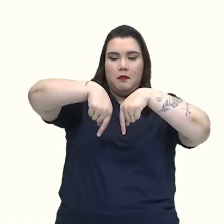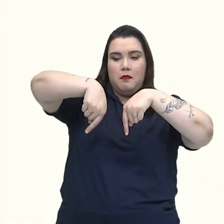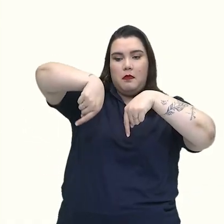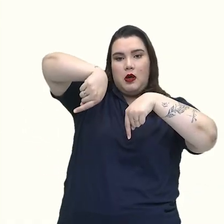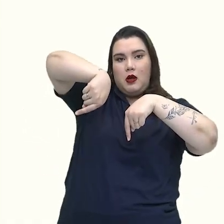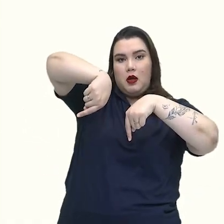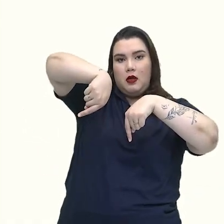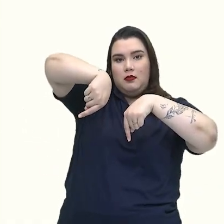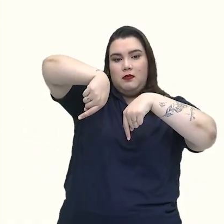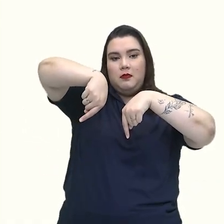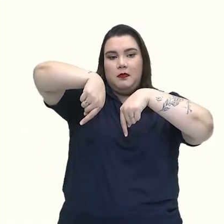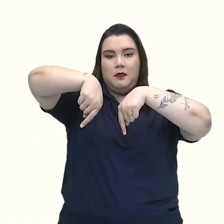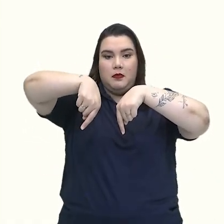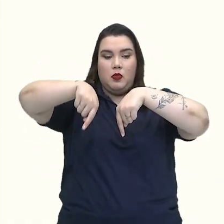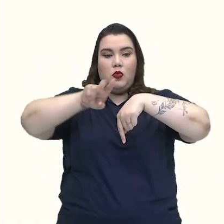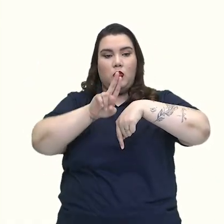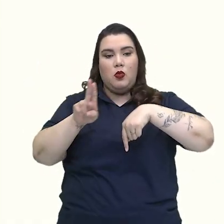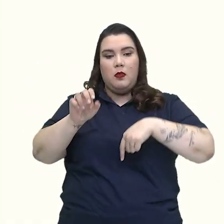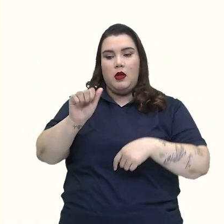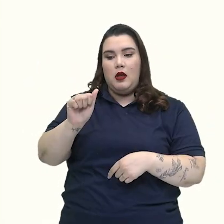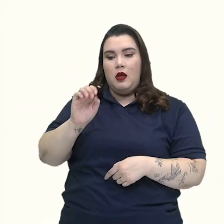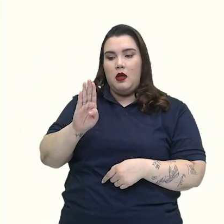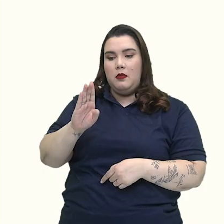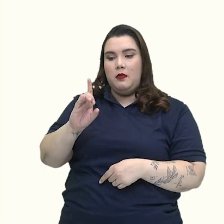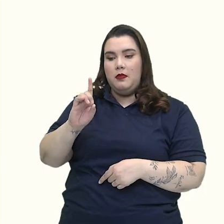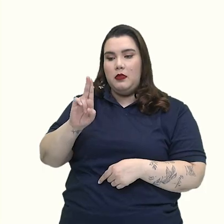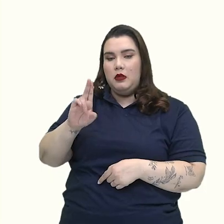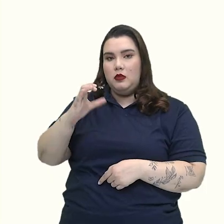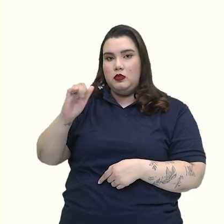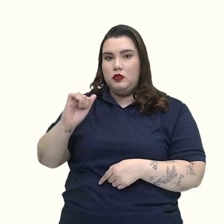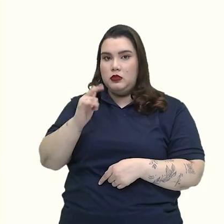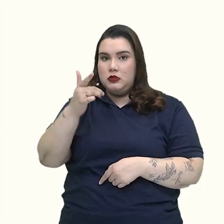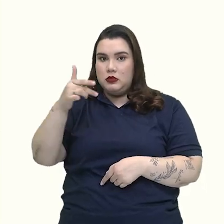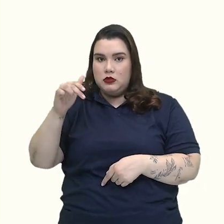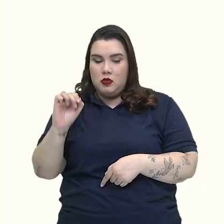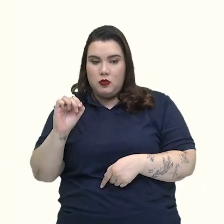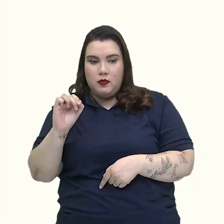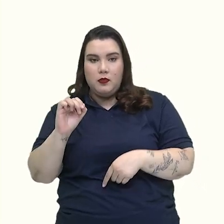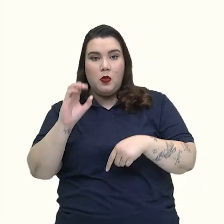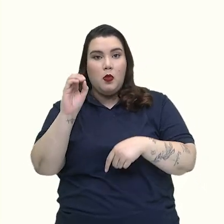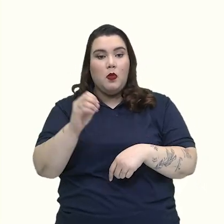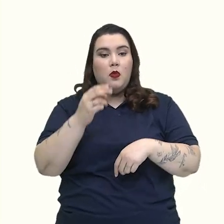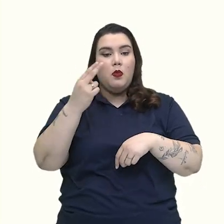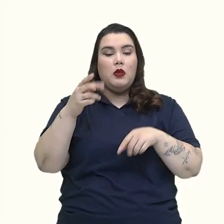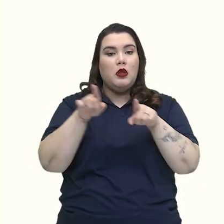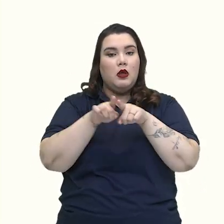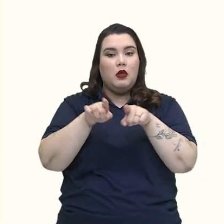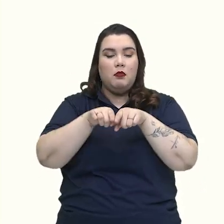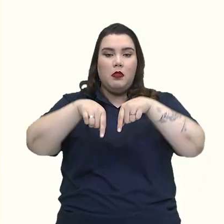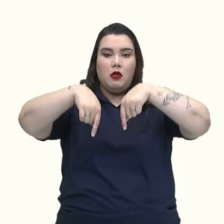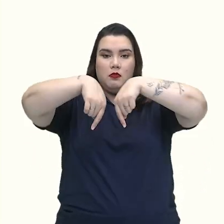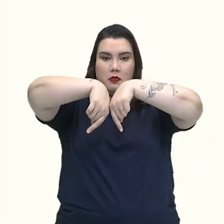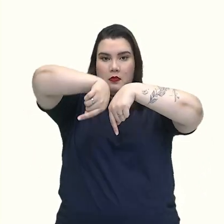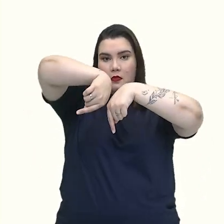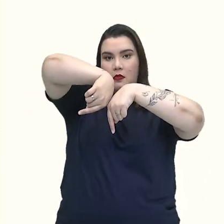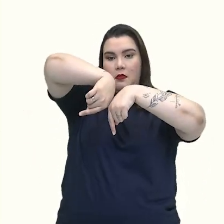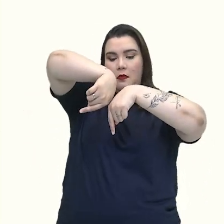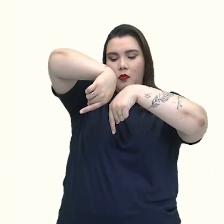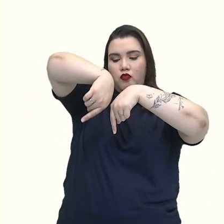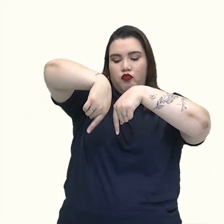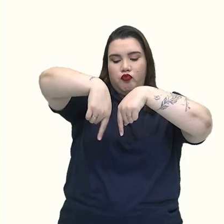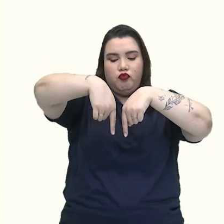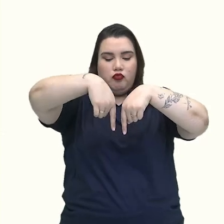movimento muscular, para longe, né, da linha média do seu corpo ou do tronco. E o movimento